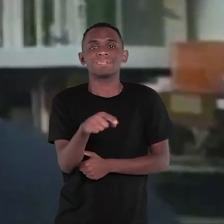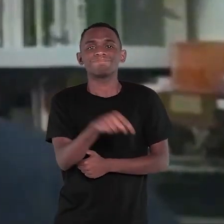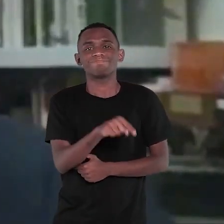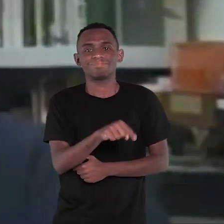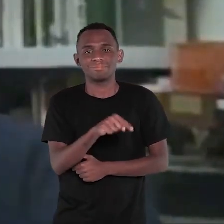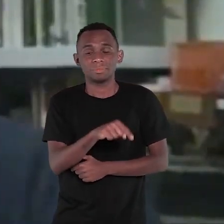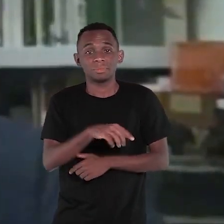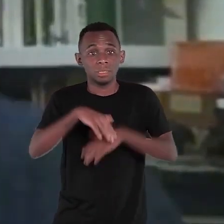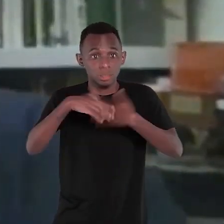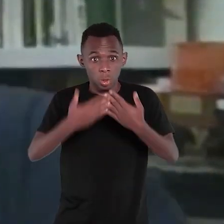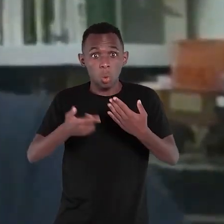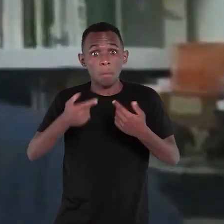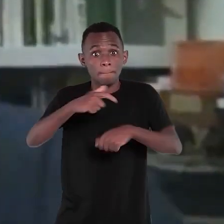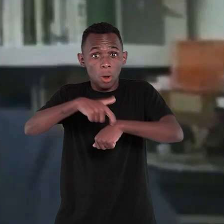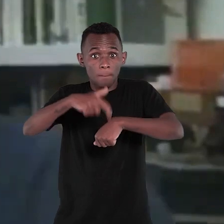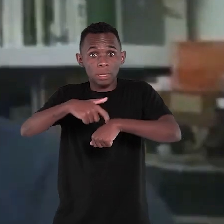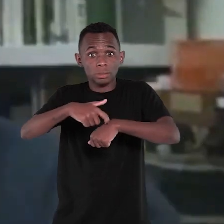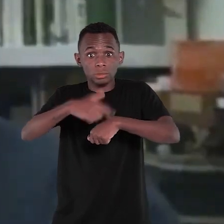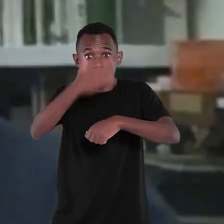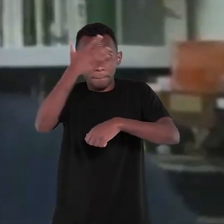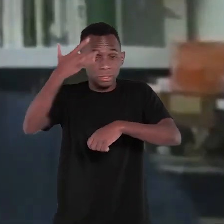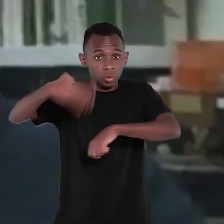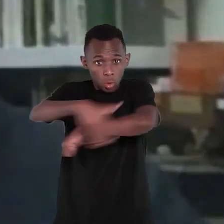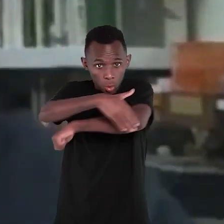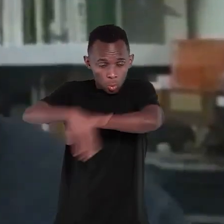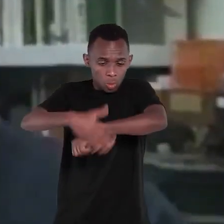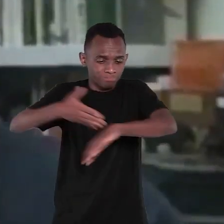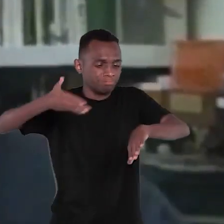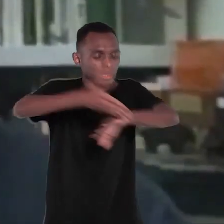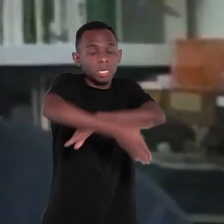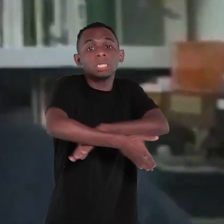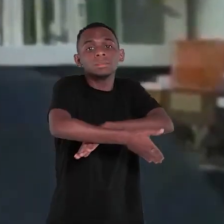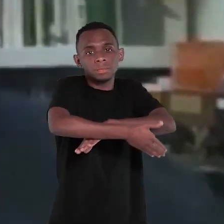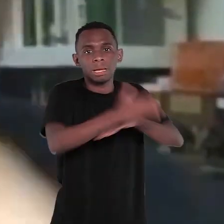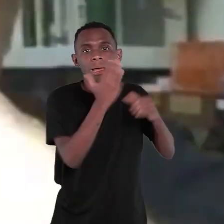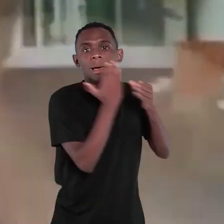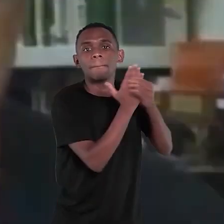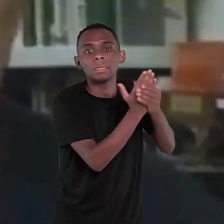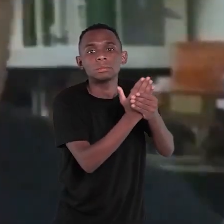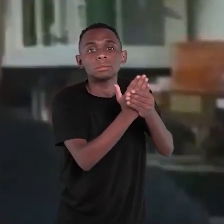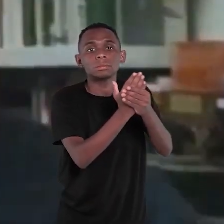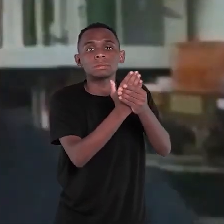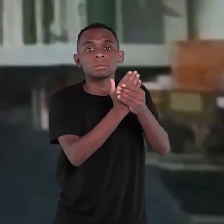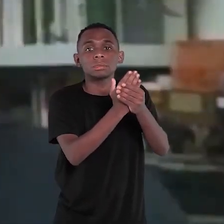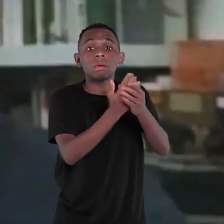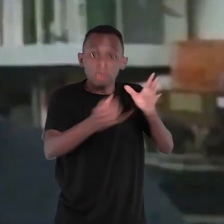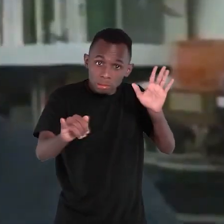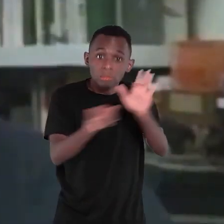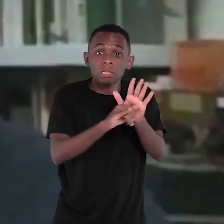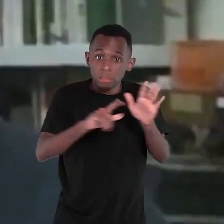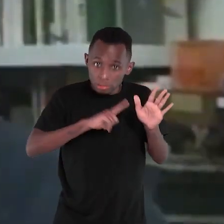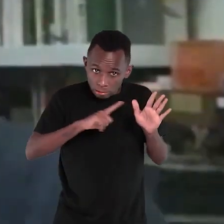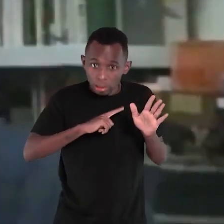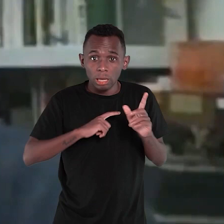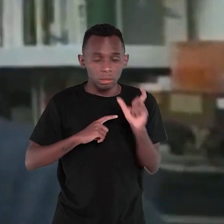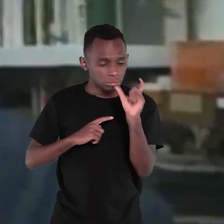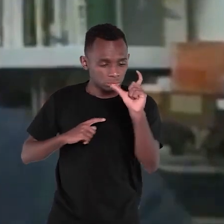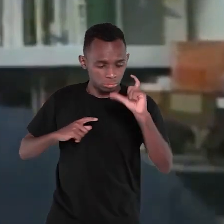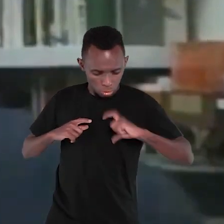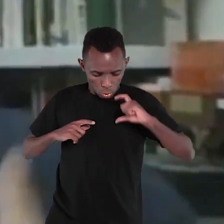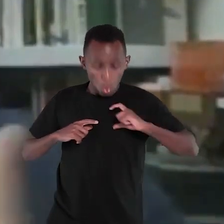inexistência, né? E quando elas entram na biblioteca, elas têm identidade. Elas começam recebendo uma carteirinha, né? Elas